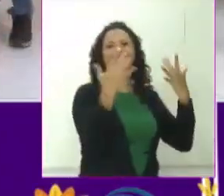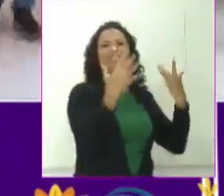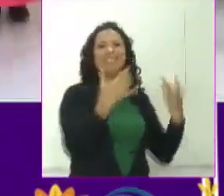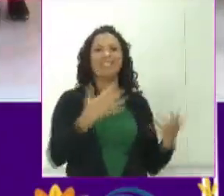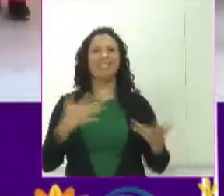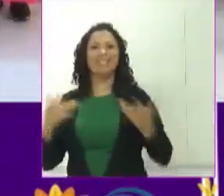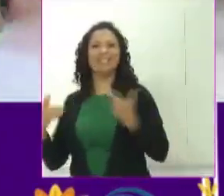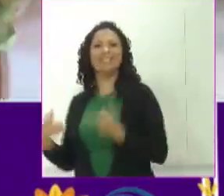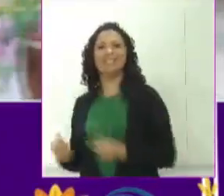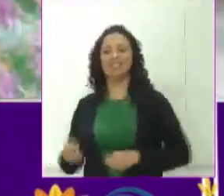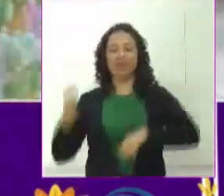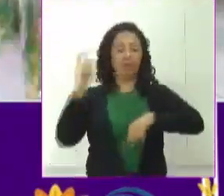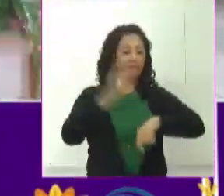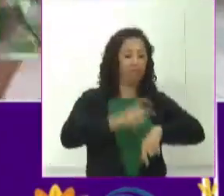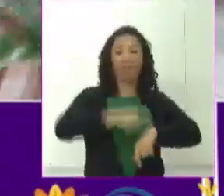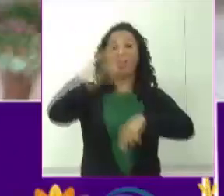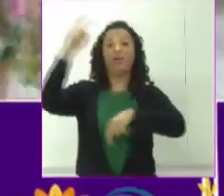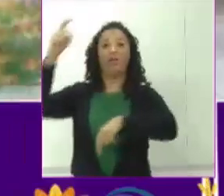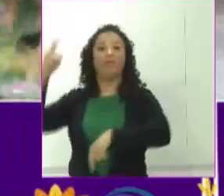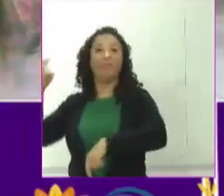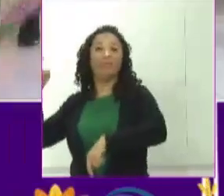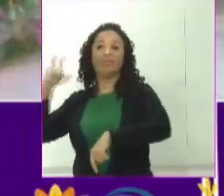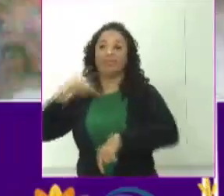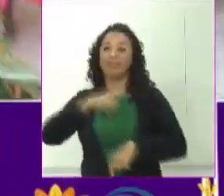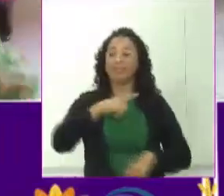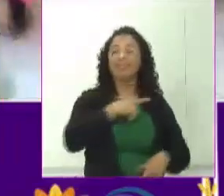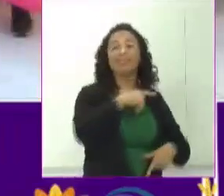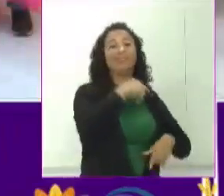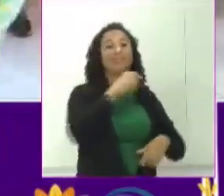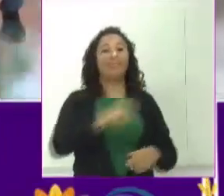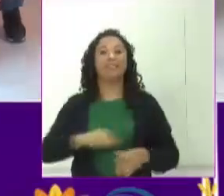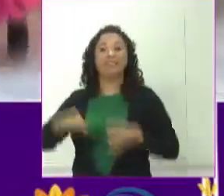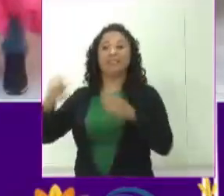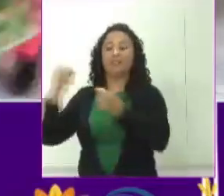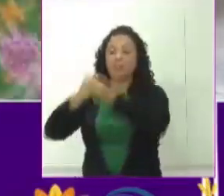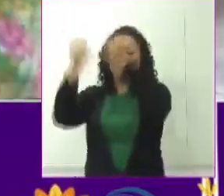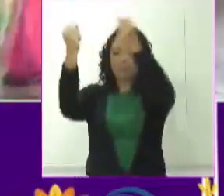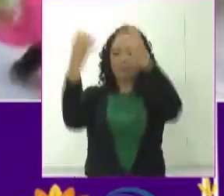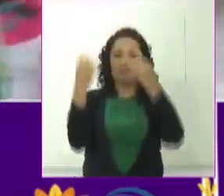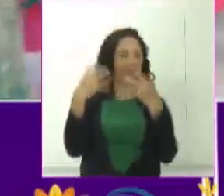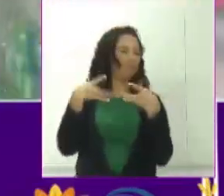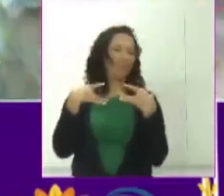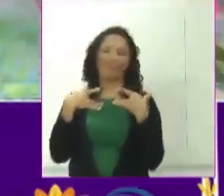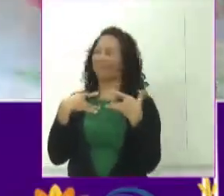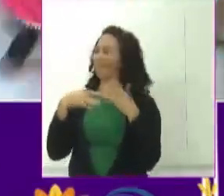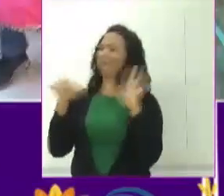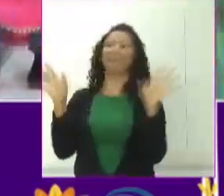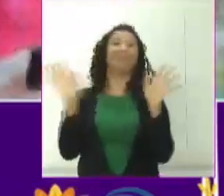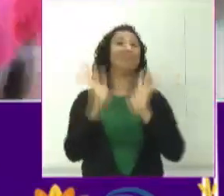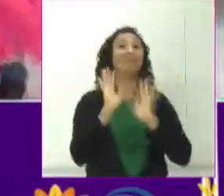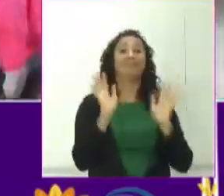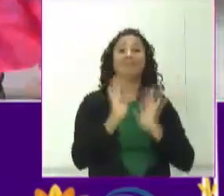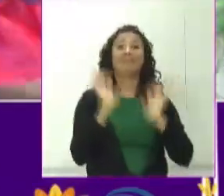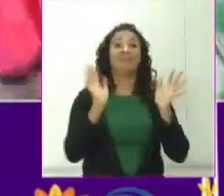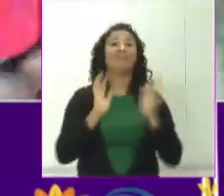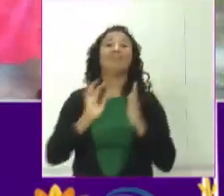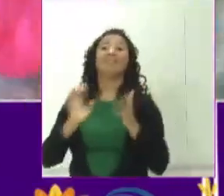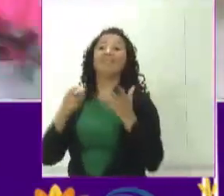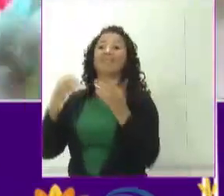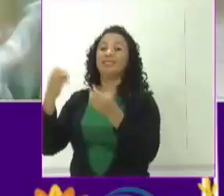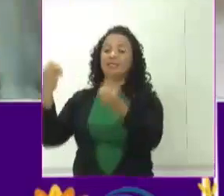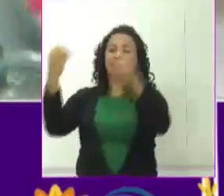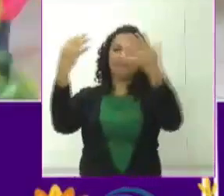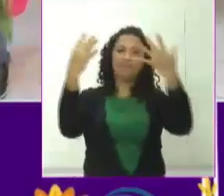pecadores agora e na hora. Lembre-se do vinho, de minha